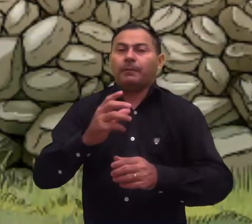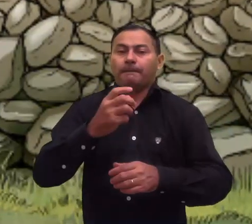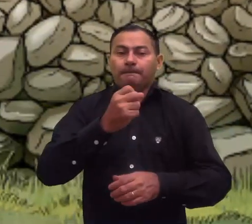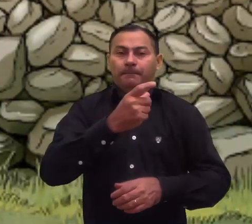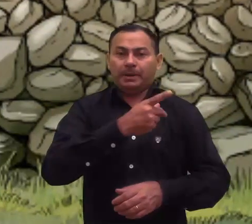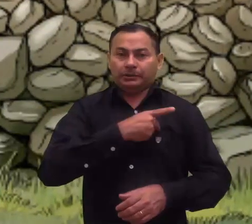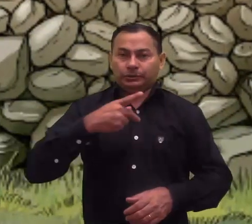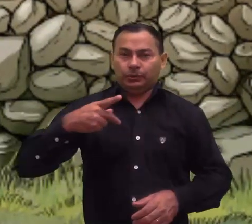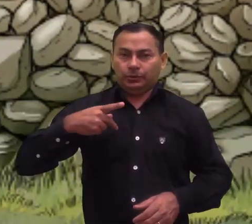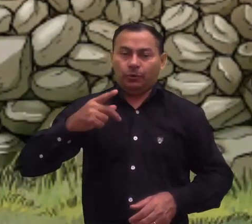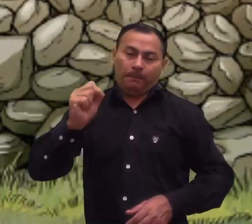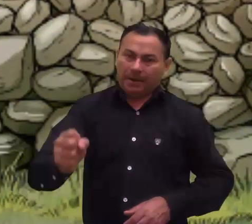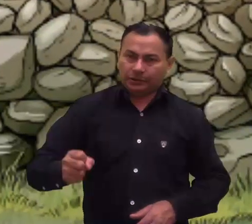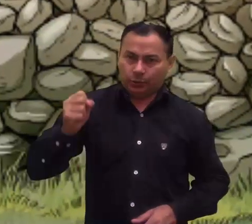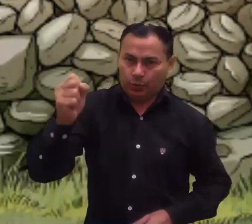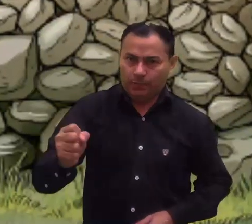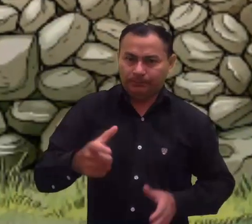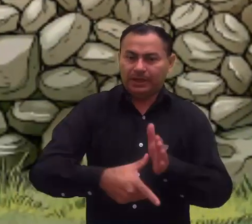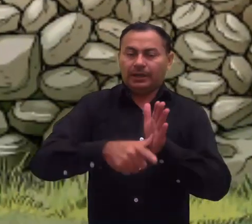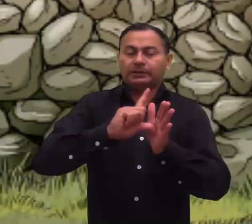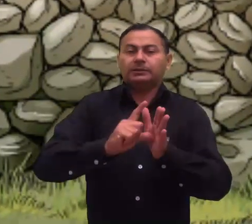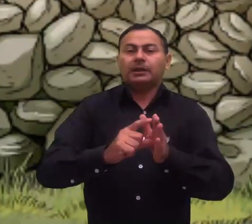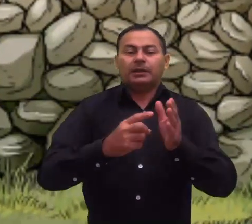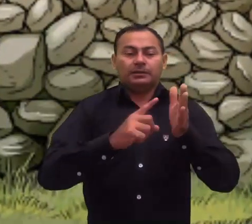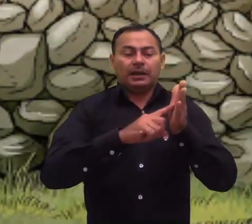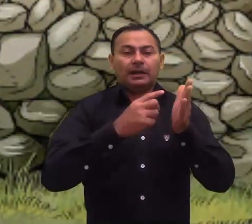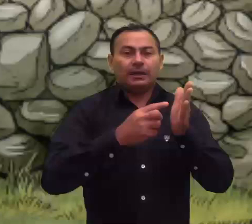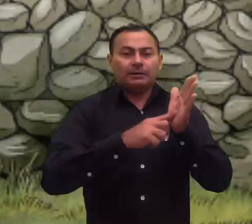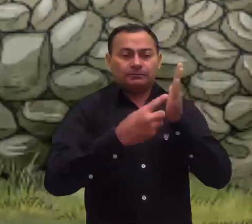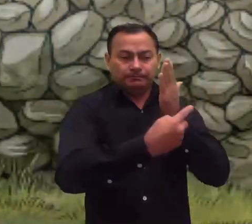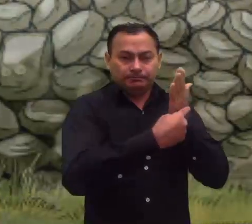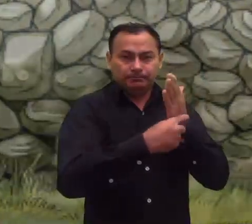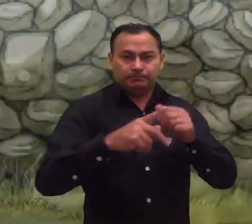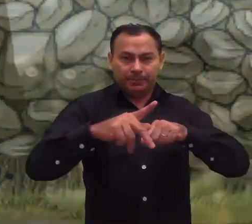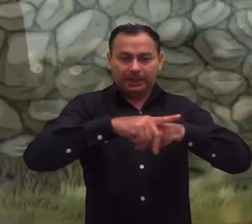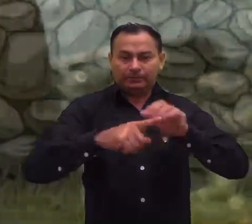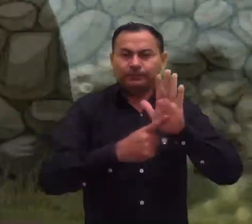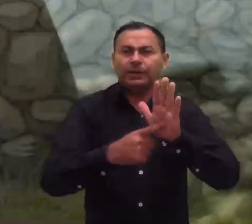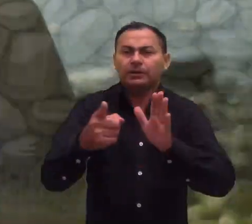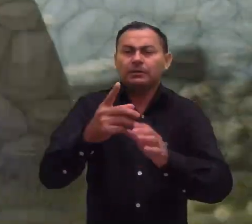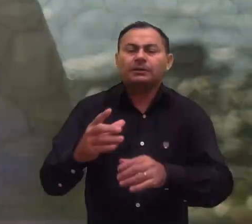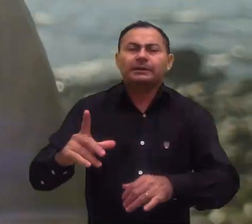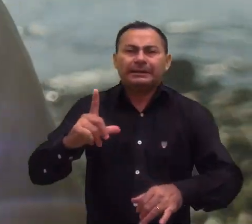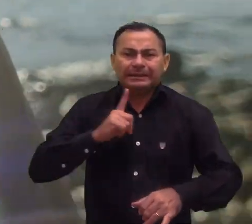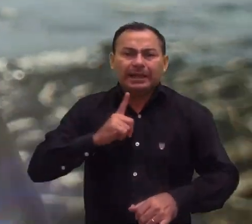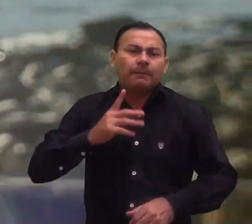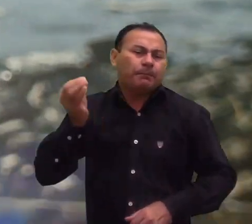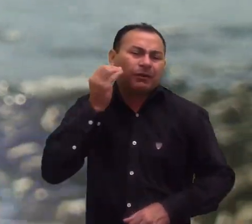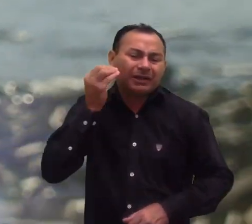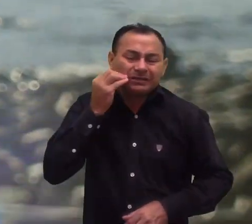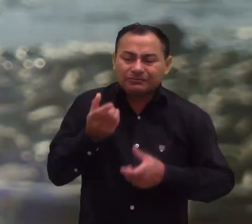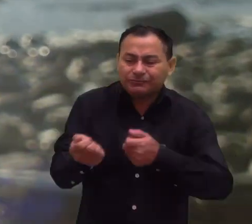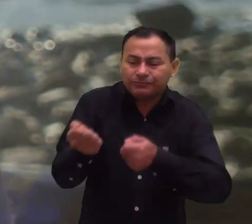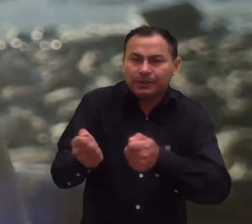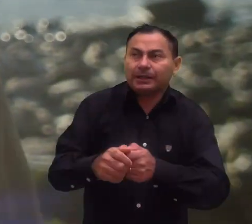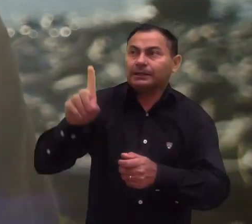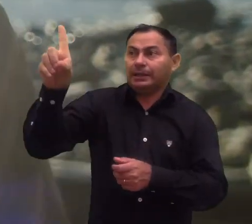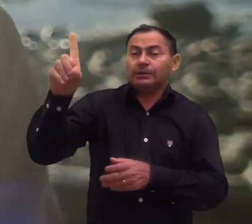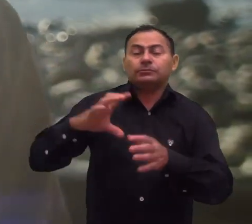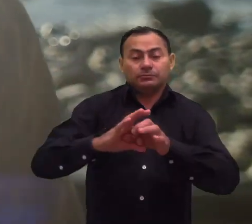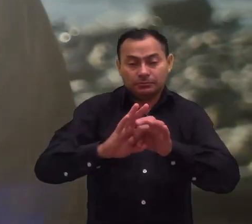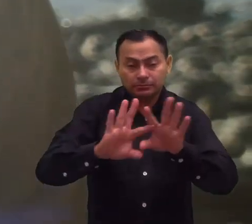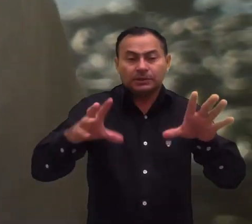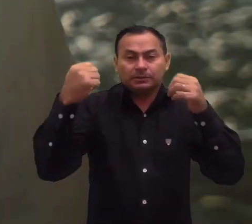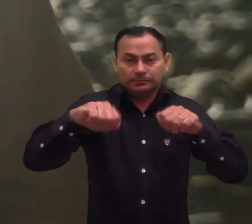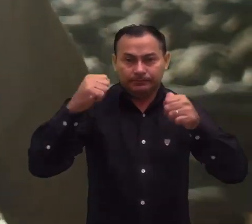passado pelo pastor antes. Esta é a metáfora que Pedro nos apresenta. Quando você passar por uma provação, tenha certeza de que